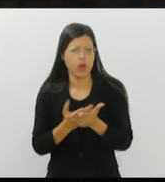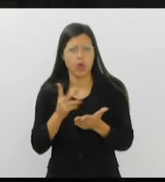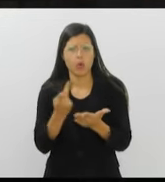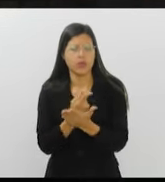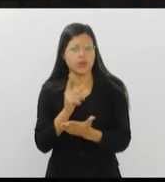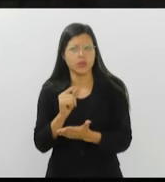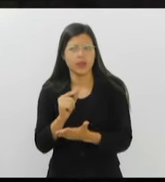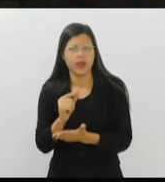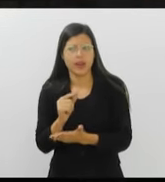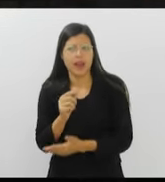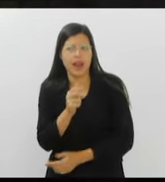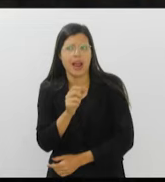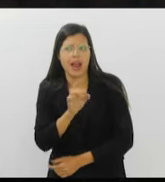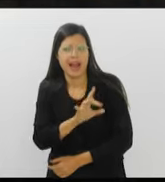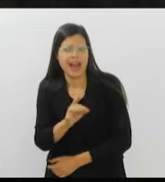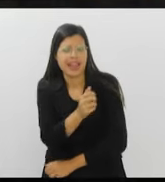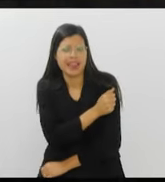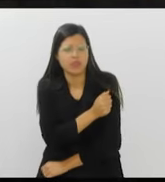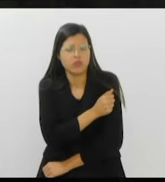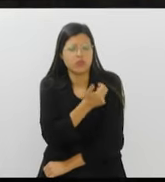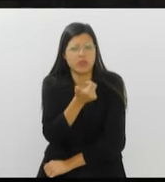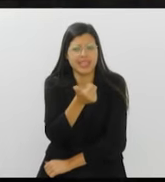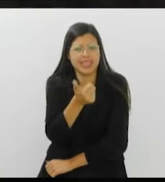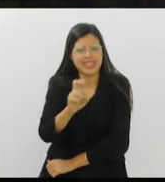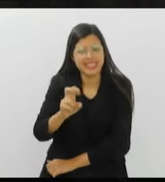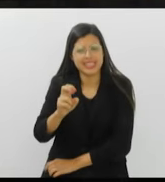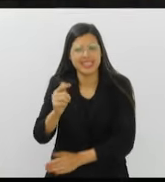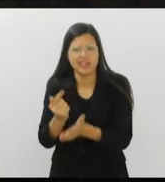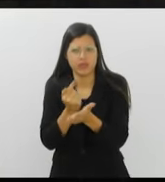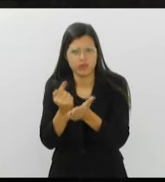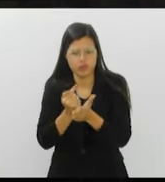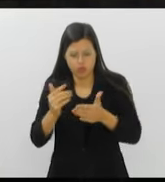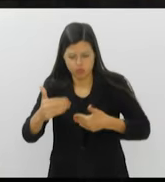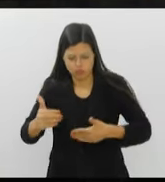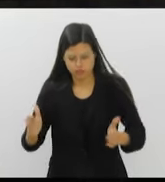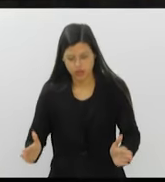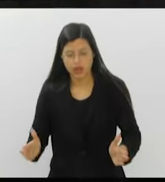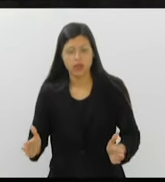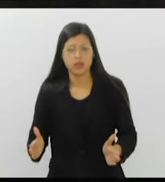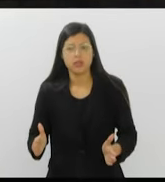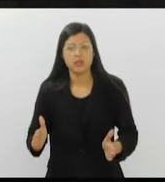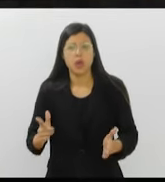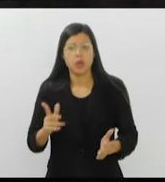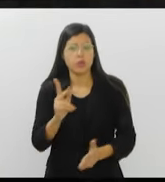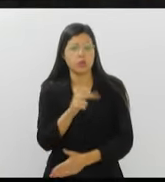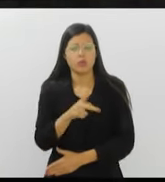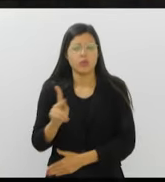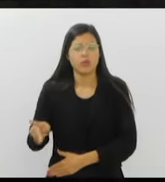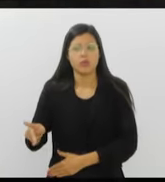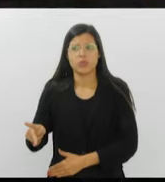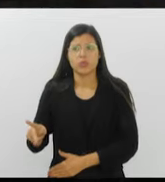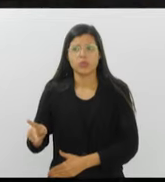cada aluno uma caixa de 15 livros, sem que os professores tenham sido